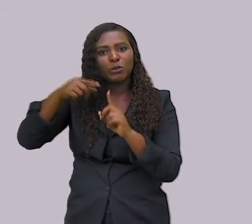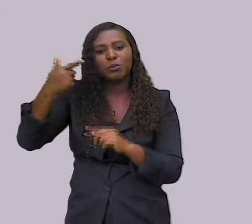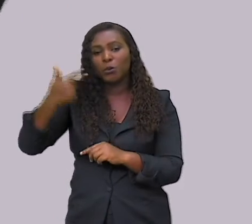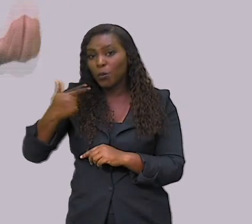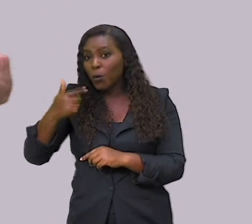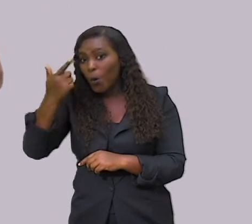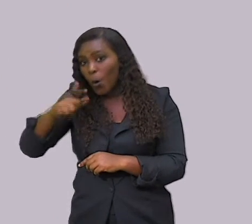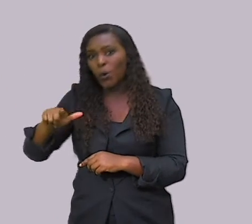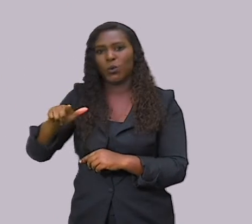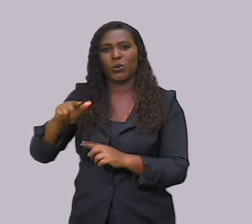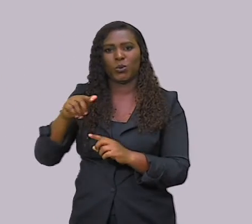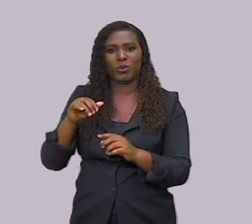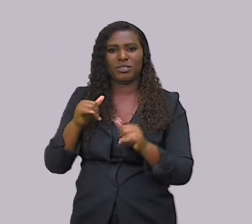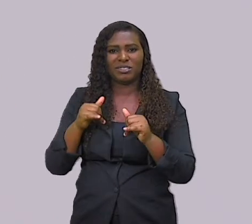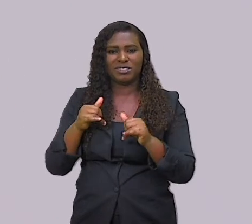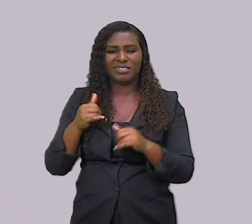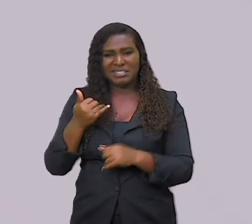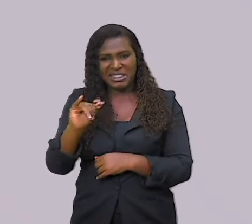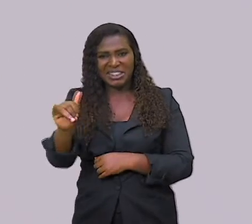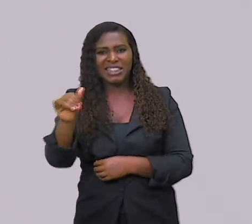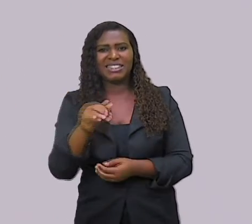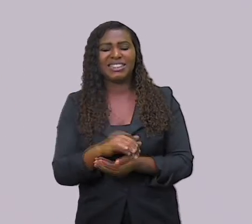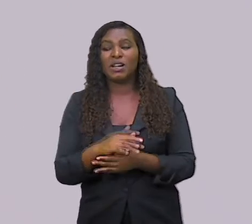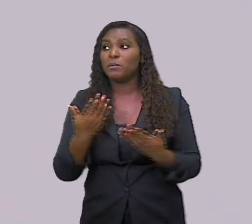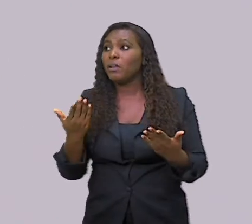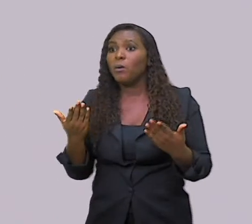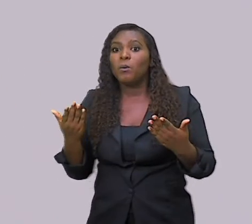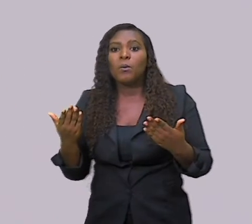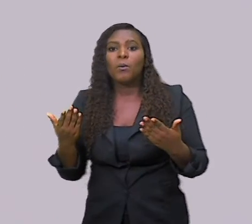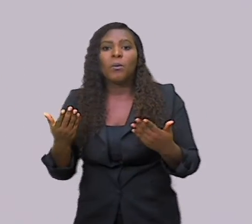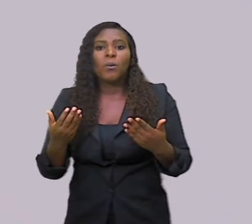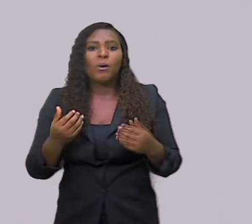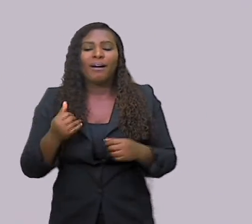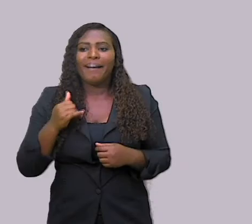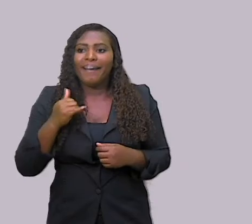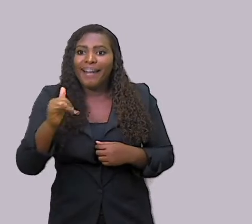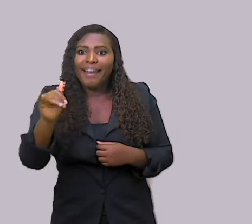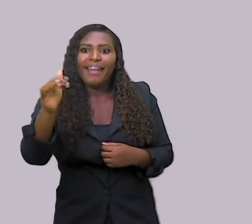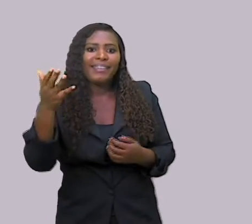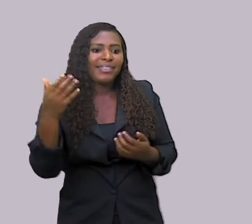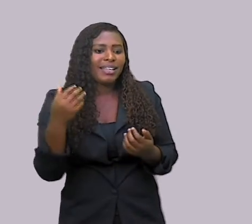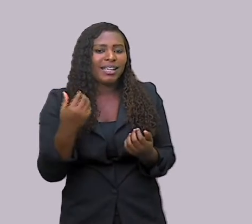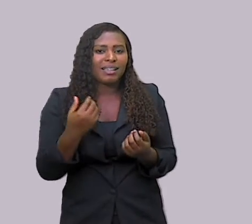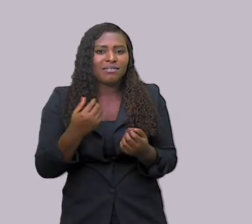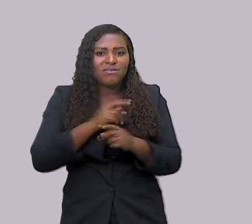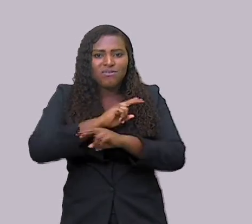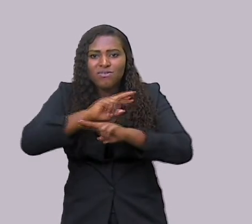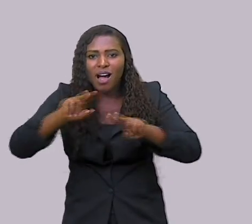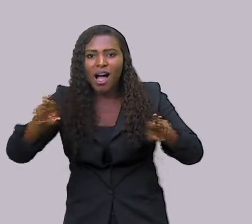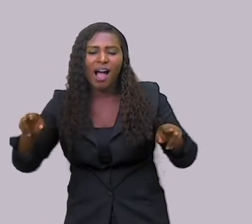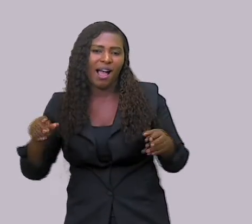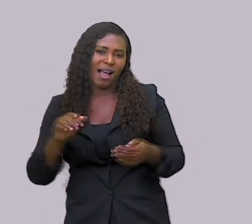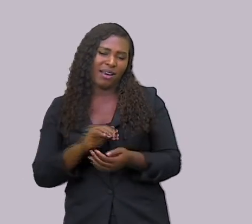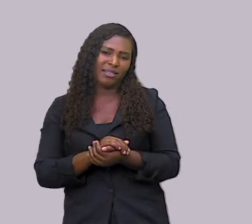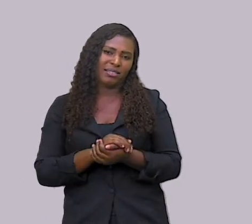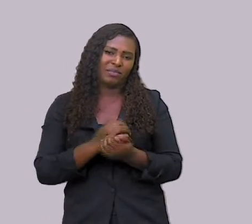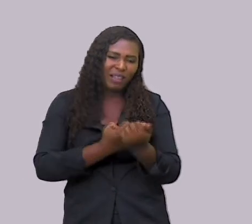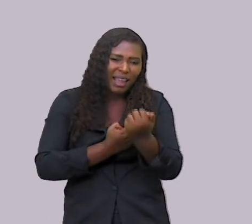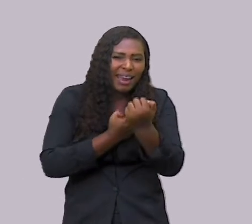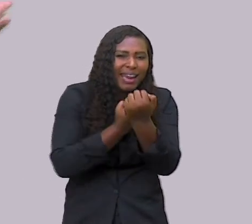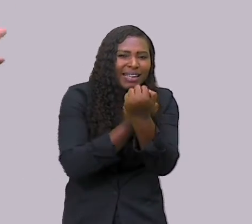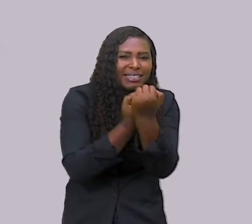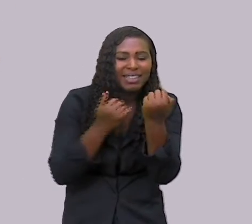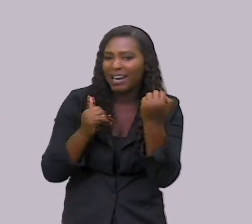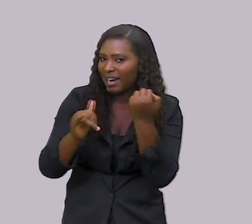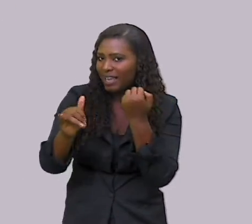Nossa, quanta energia elétrica a gente tem, não é mesmo? E aí, o que mais? Quais são os